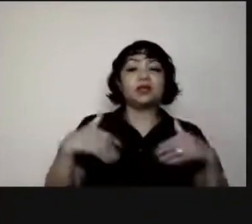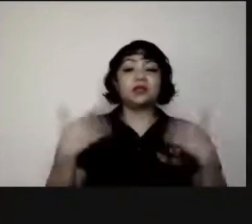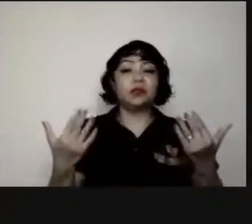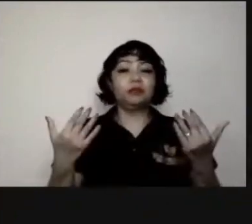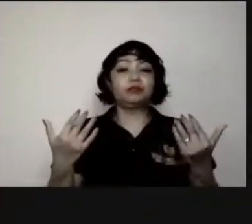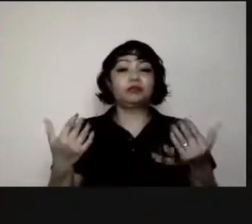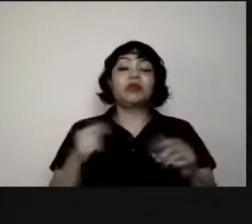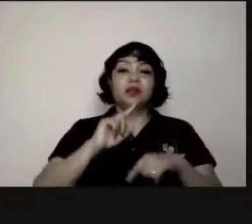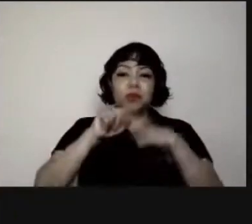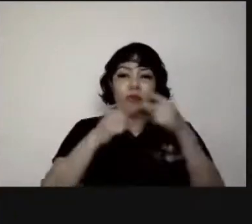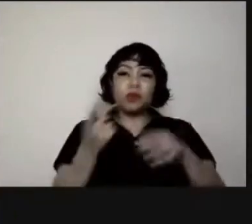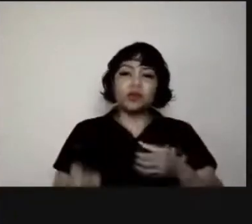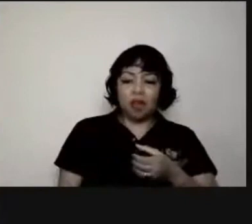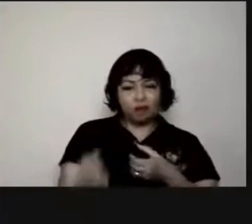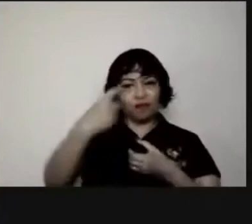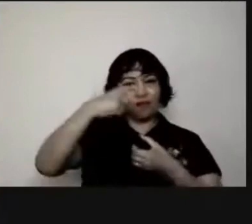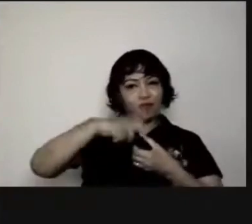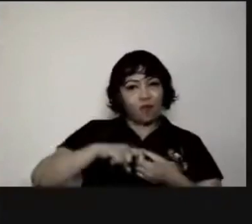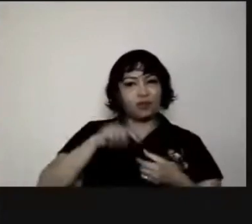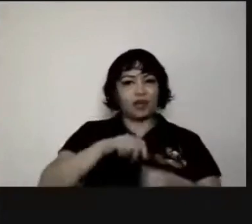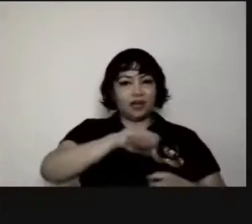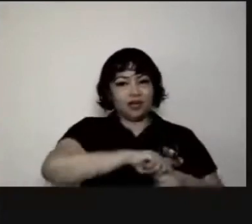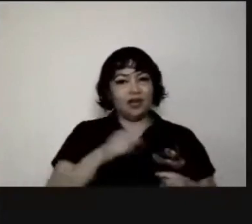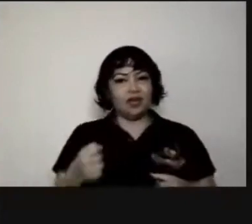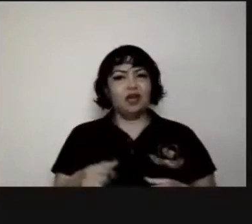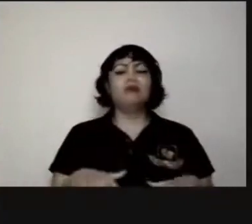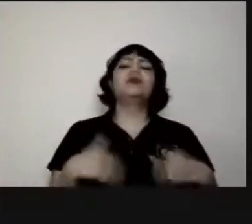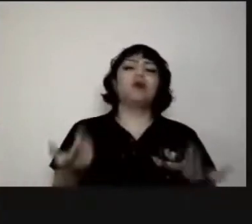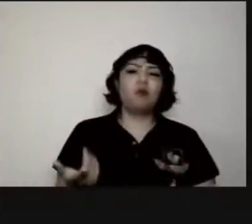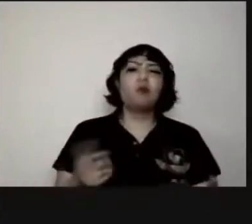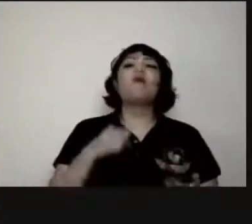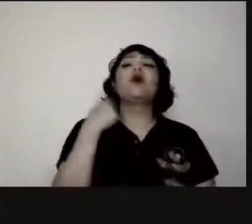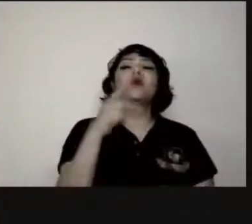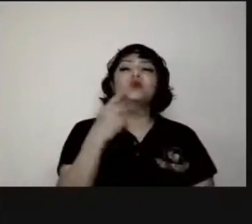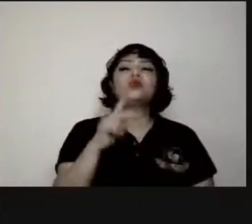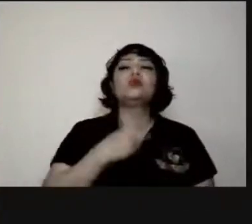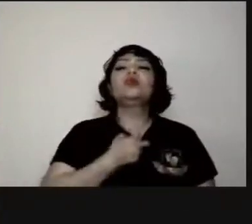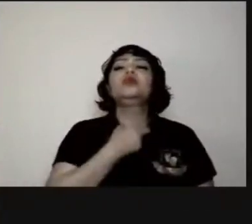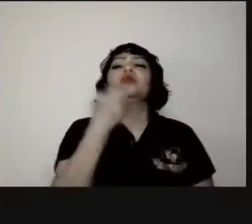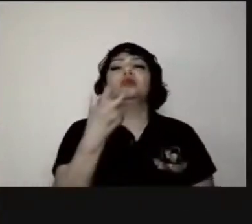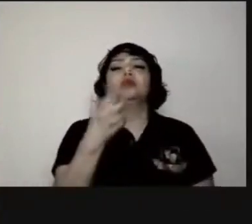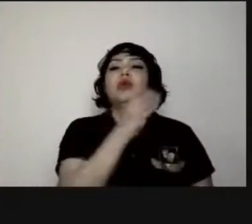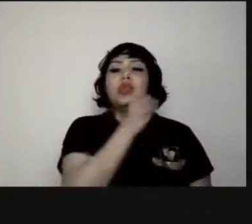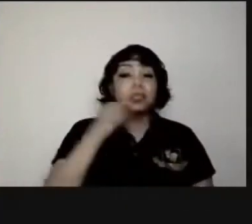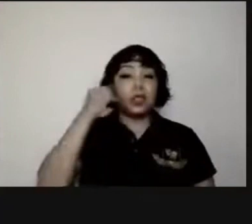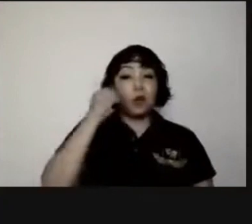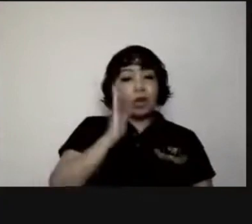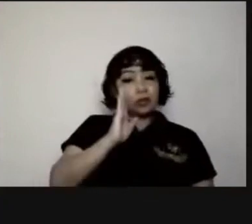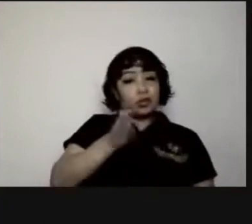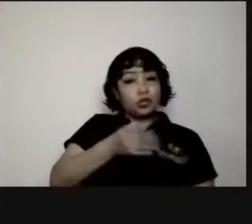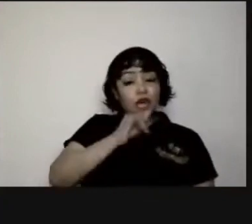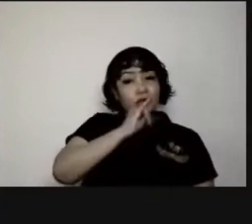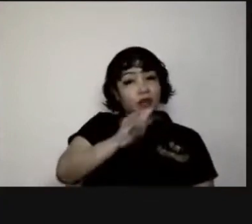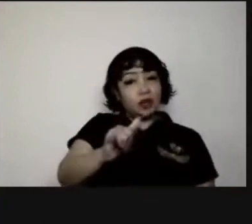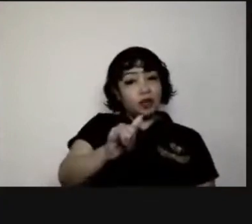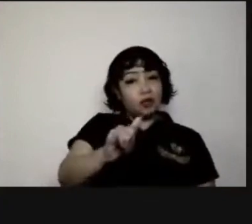pessoa volta ao tema da independência do Brasil. Ela fala assim, ó: qual o seu grito? Dom Pedro declarou: independência ou